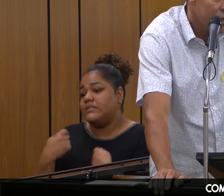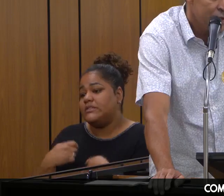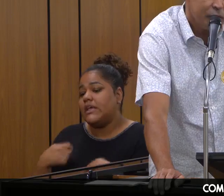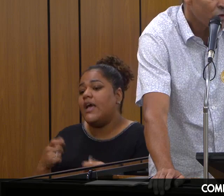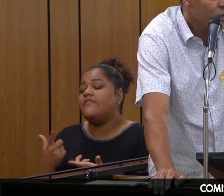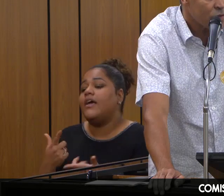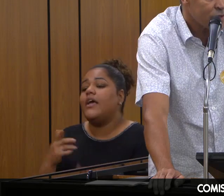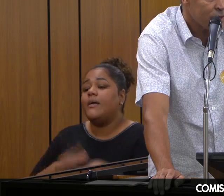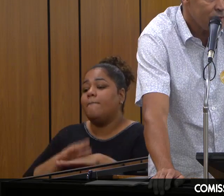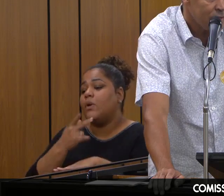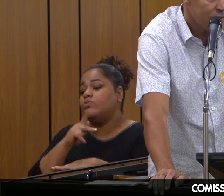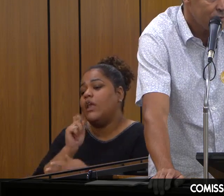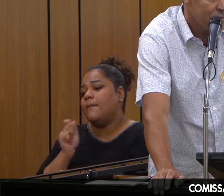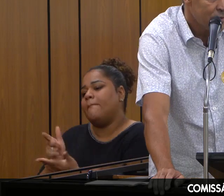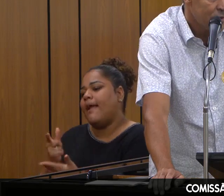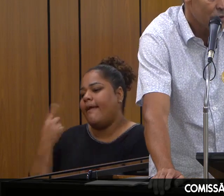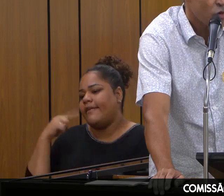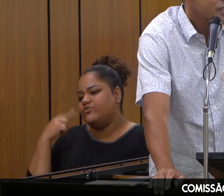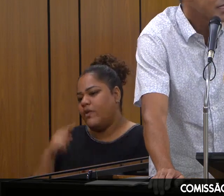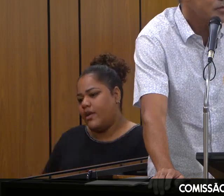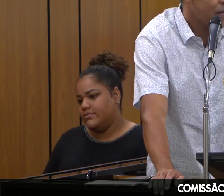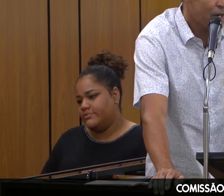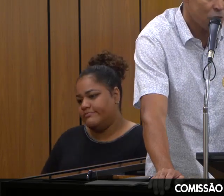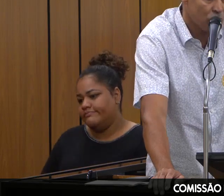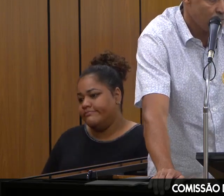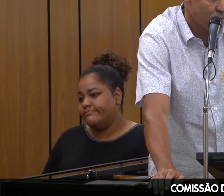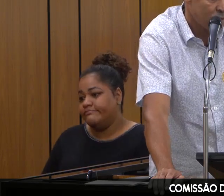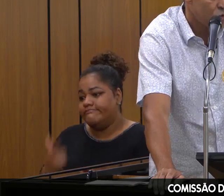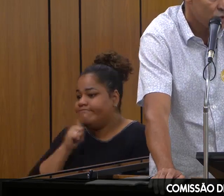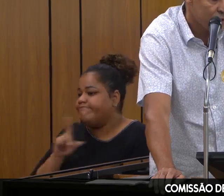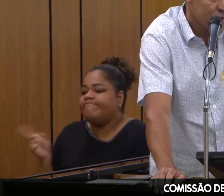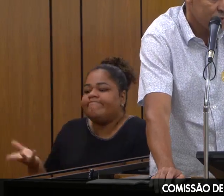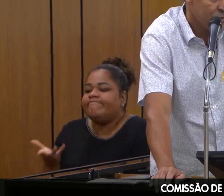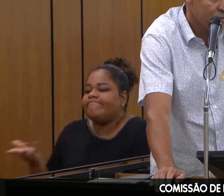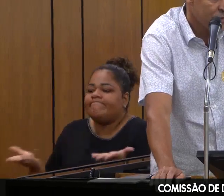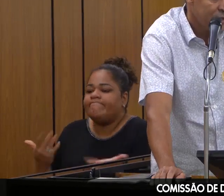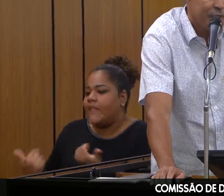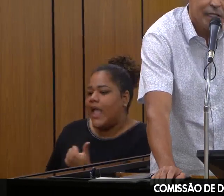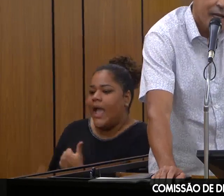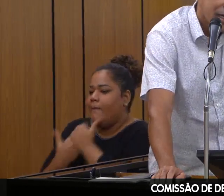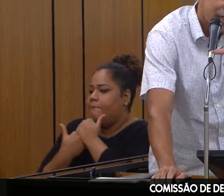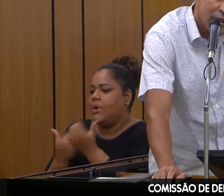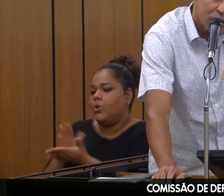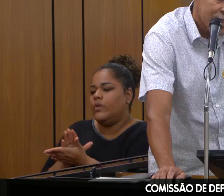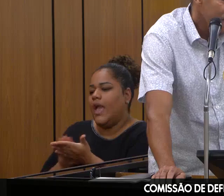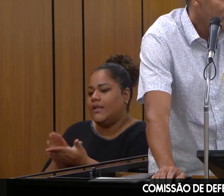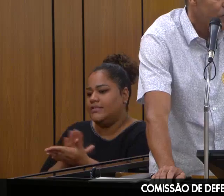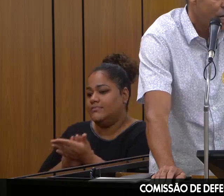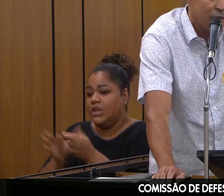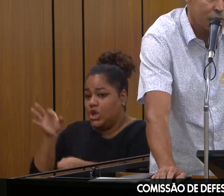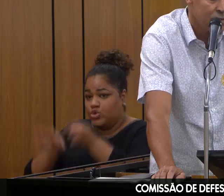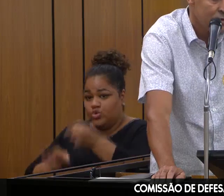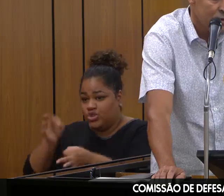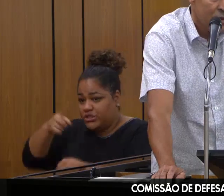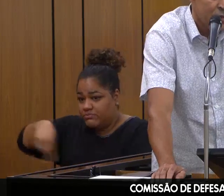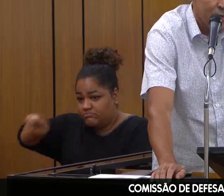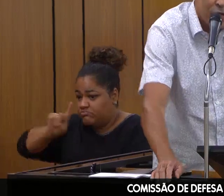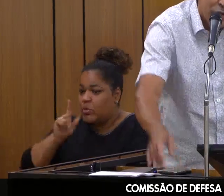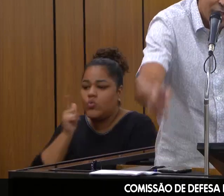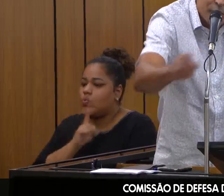e eu não consegui eu não conseguia Amparo na justiça e ninguém aqui tá conseguindo Amparo